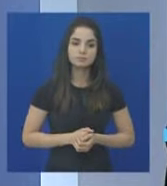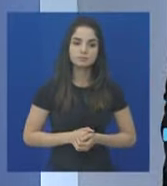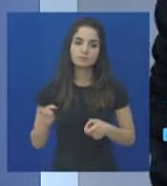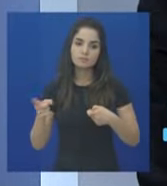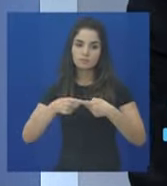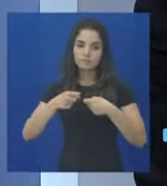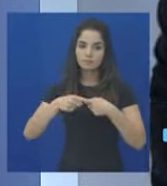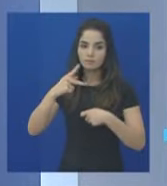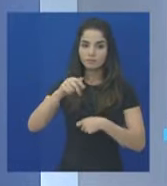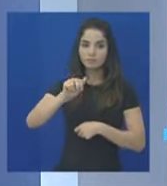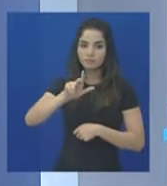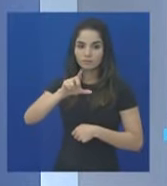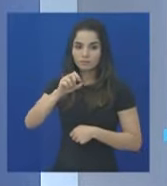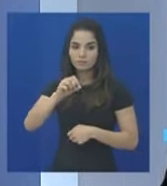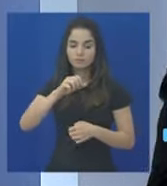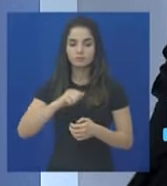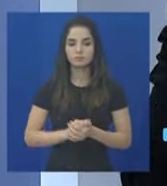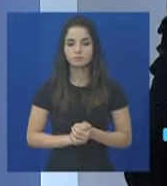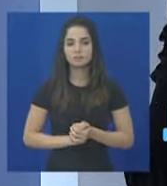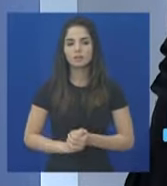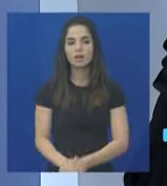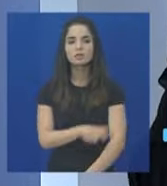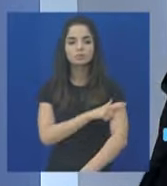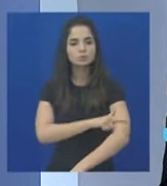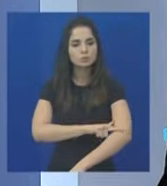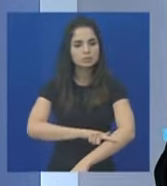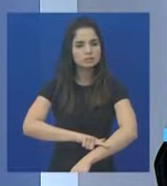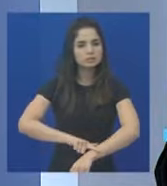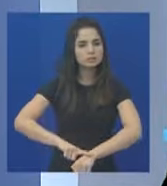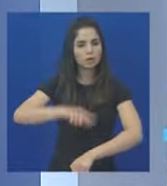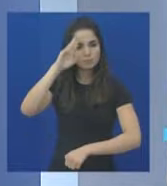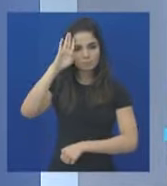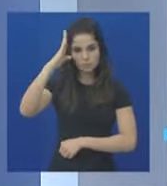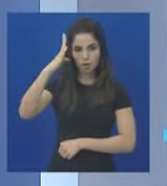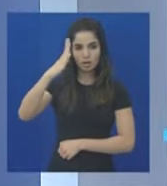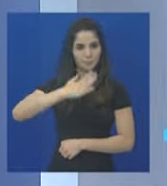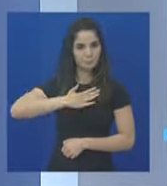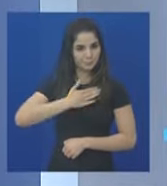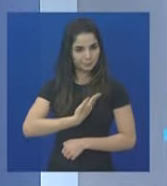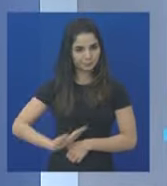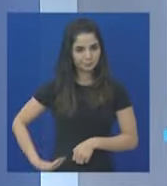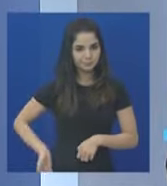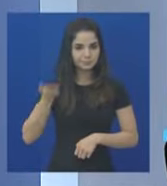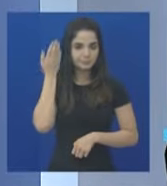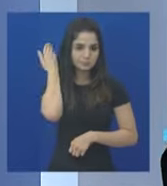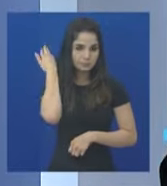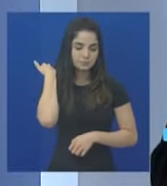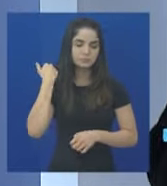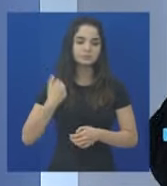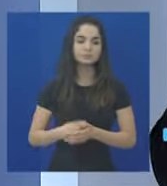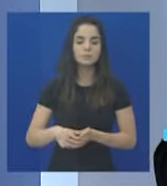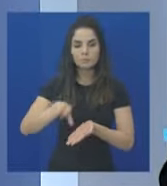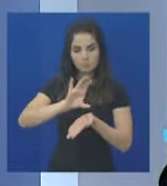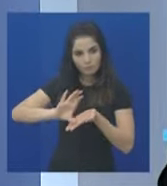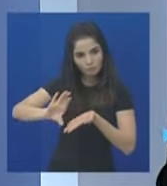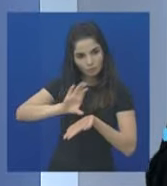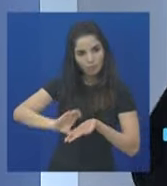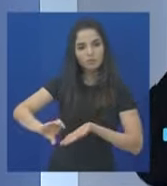César, a educação foi prioridade no meu governo. Investimos na